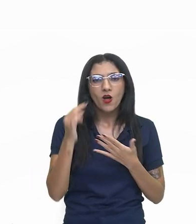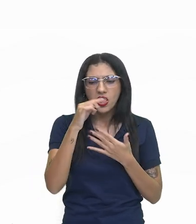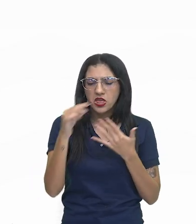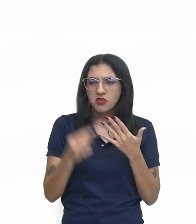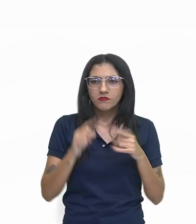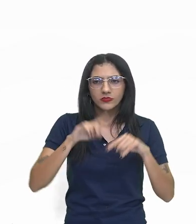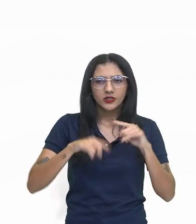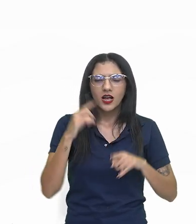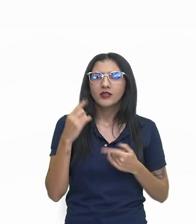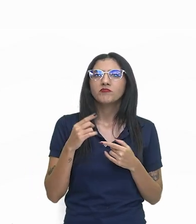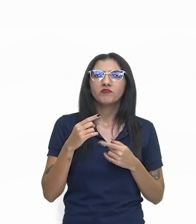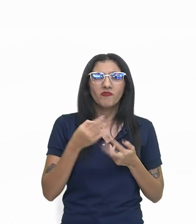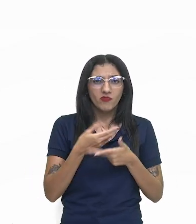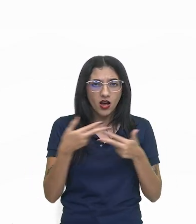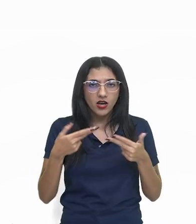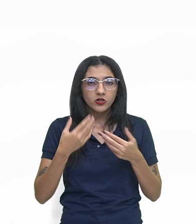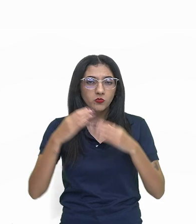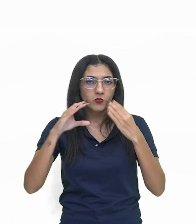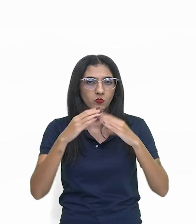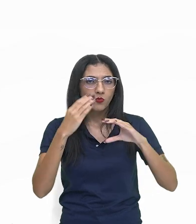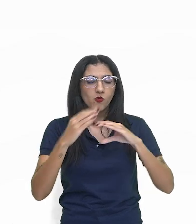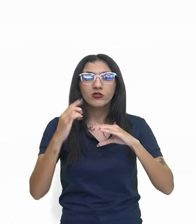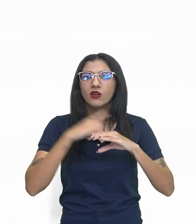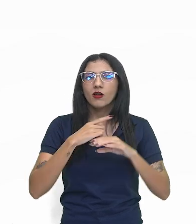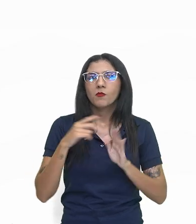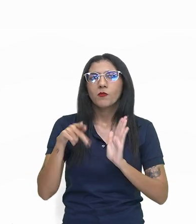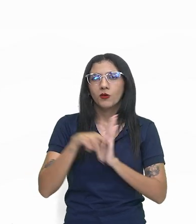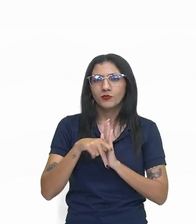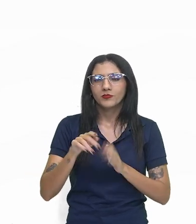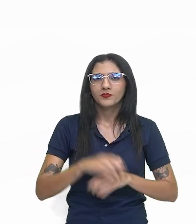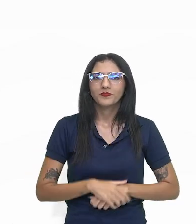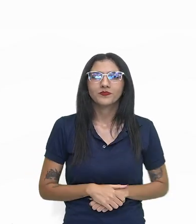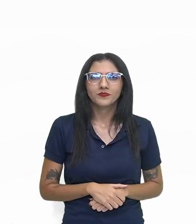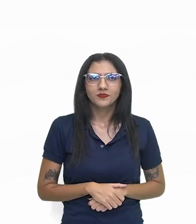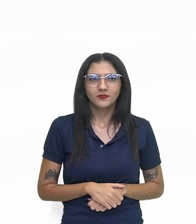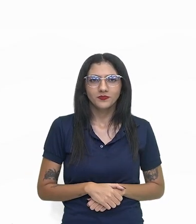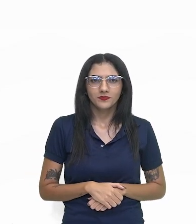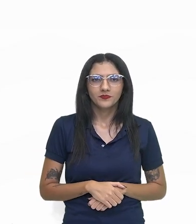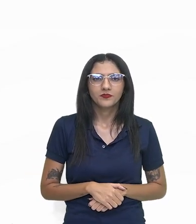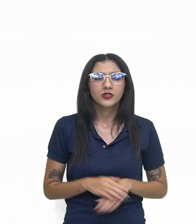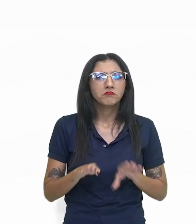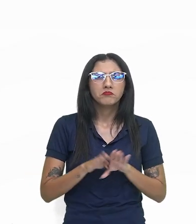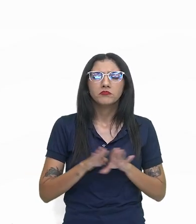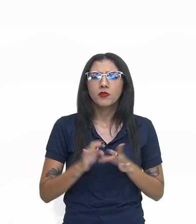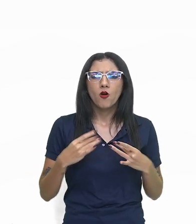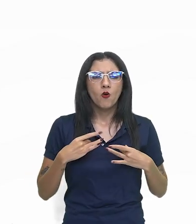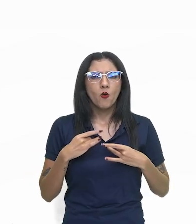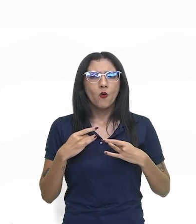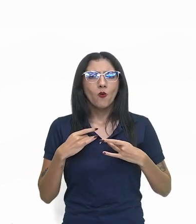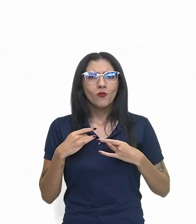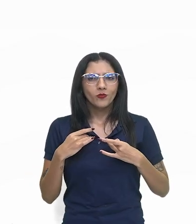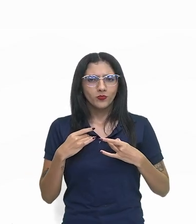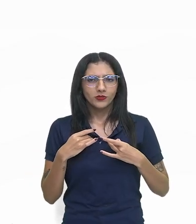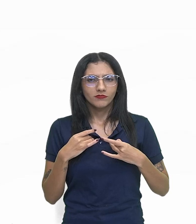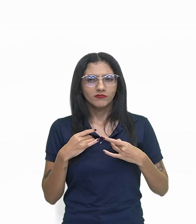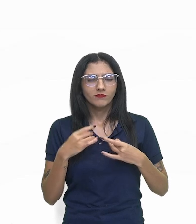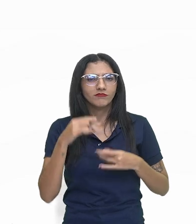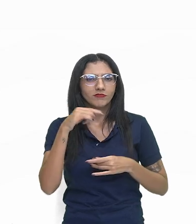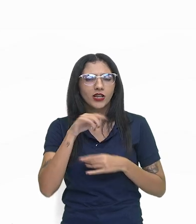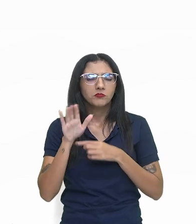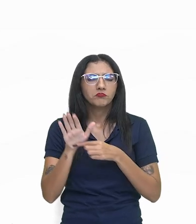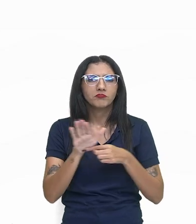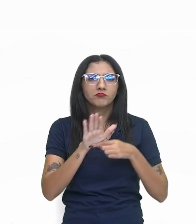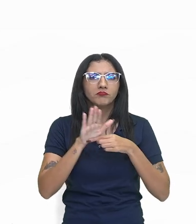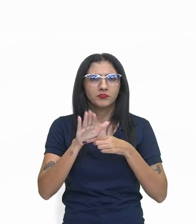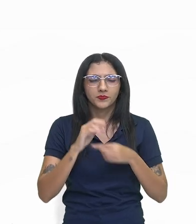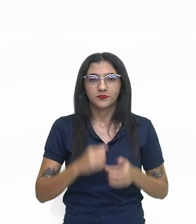é que vão dar ritmo a essa dança, ok? E como indumentária, vestimenta desse povo, né, nas suas